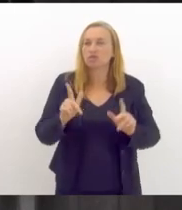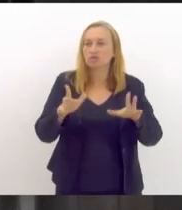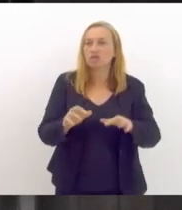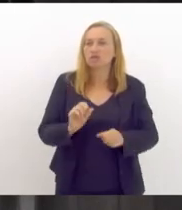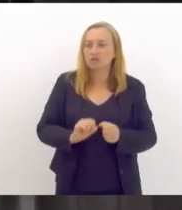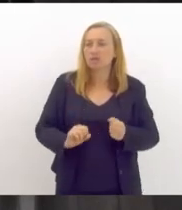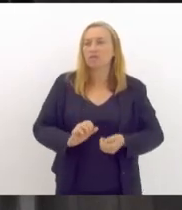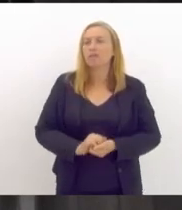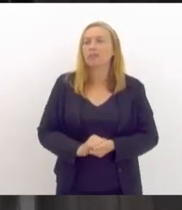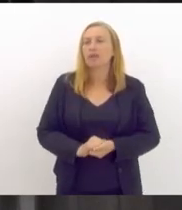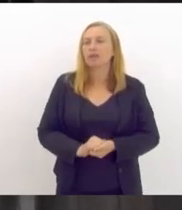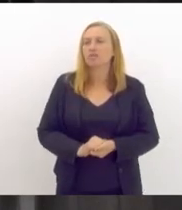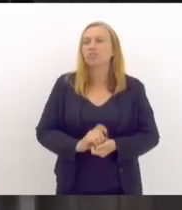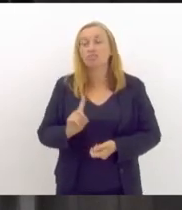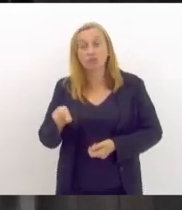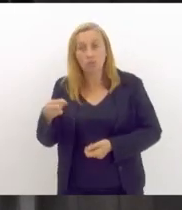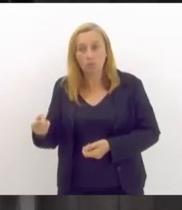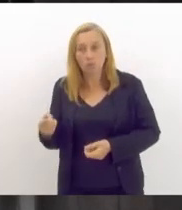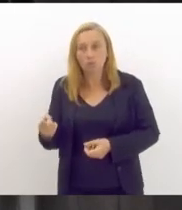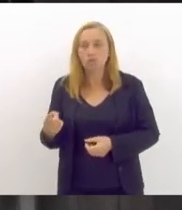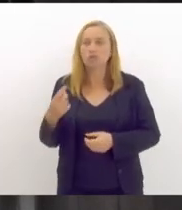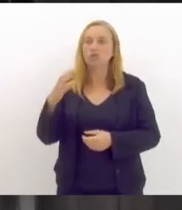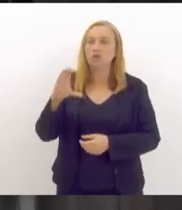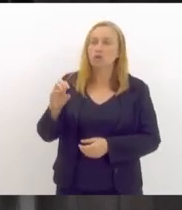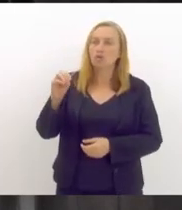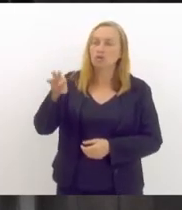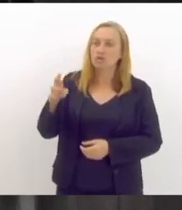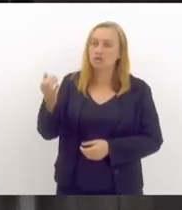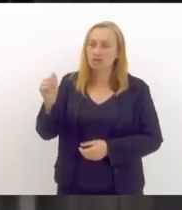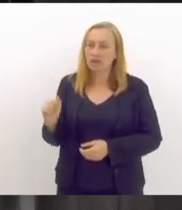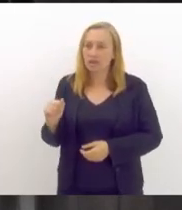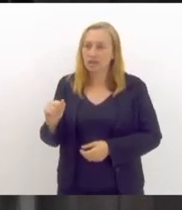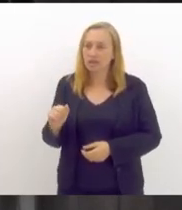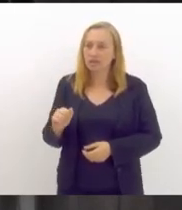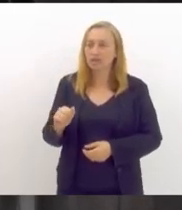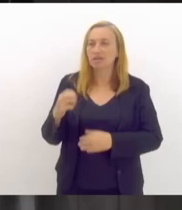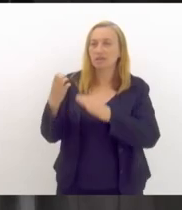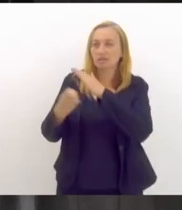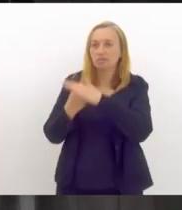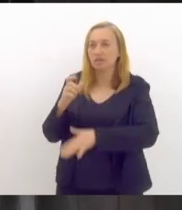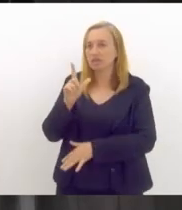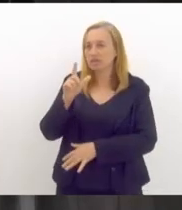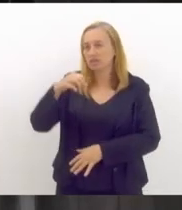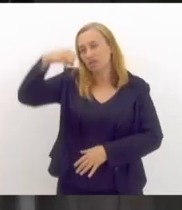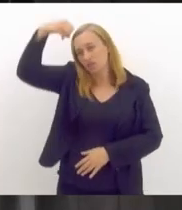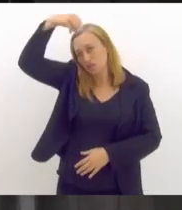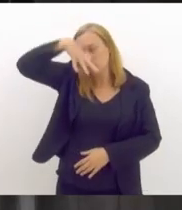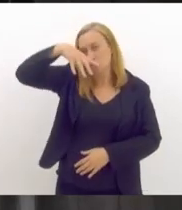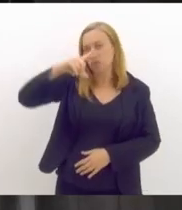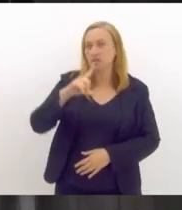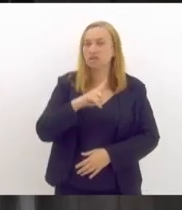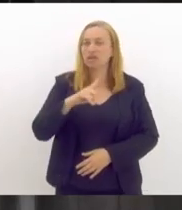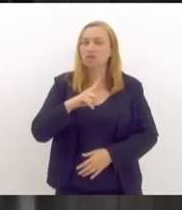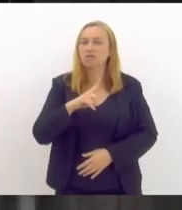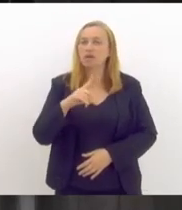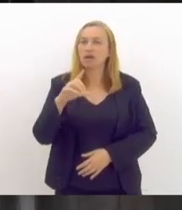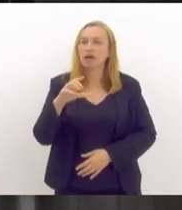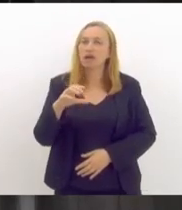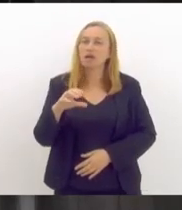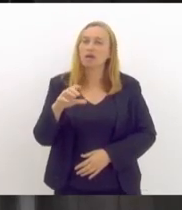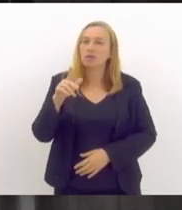diferença outra concessionária horrível é a light eu tenho a minha base ali no Pilar